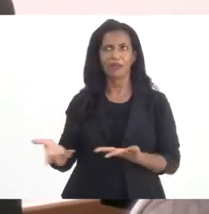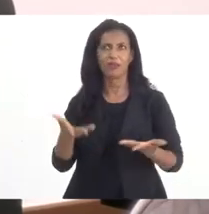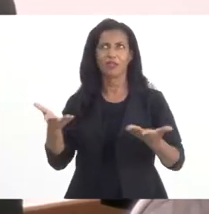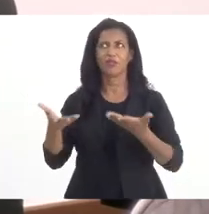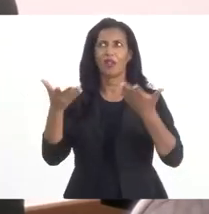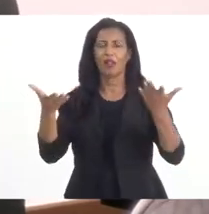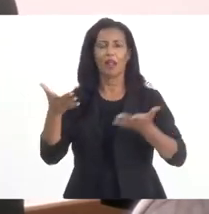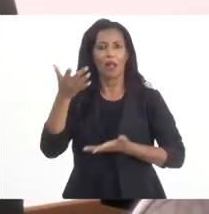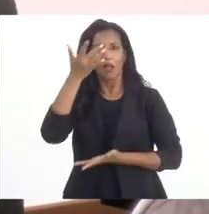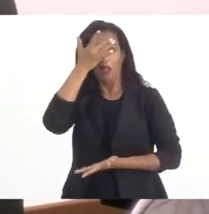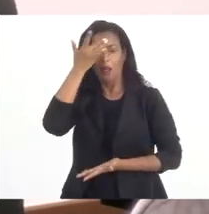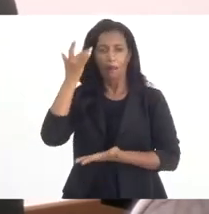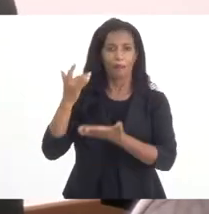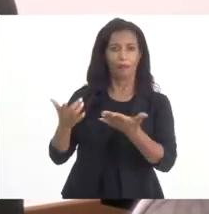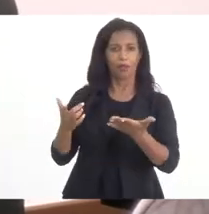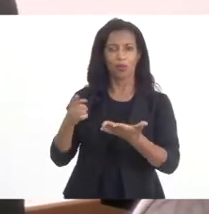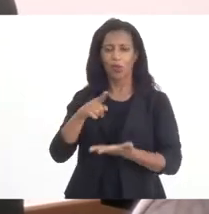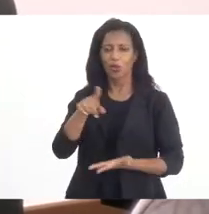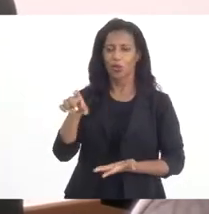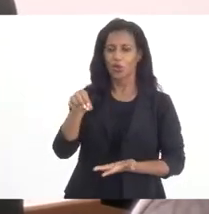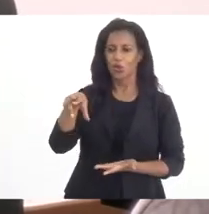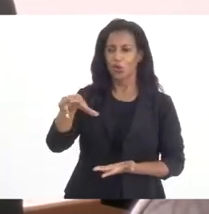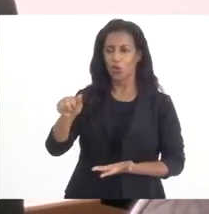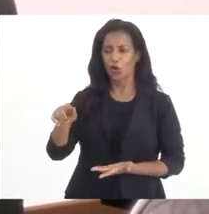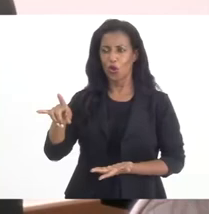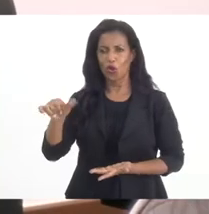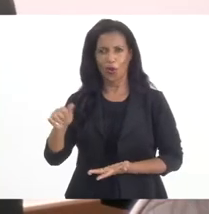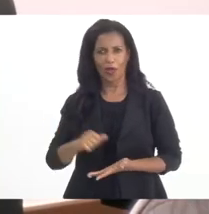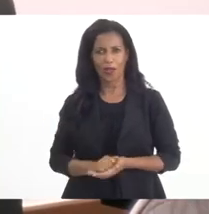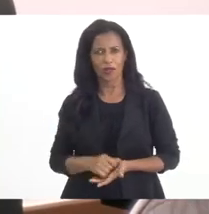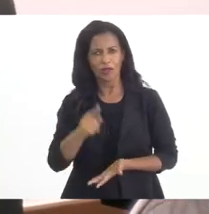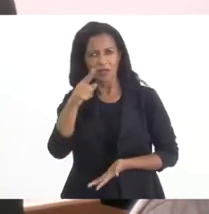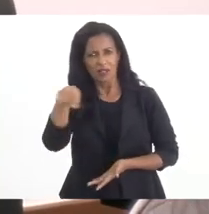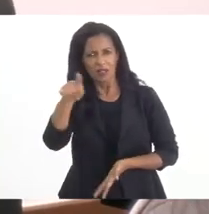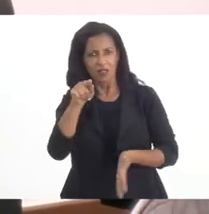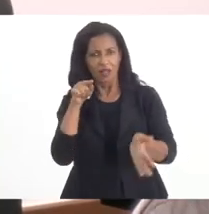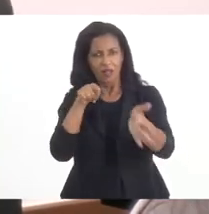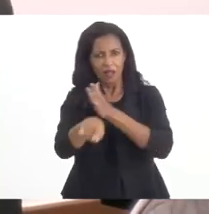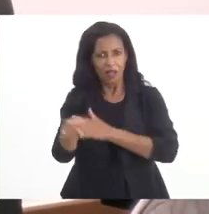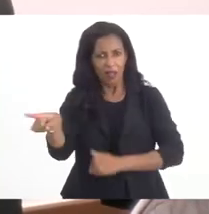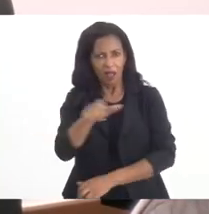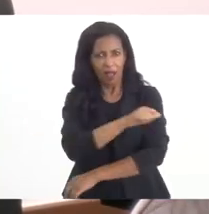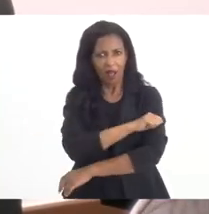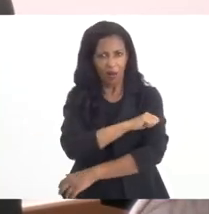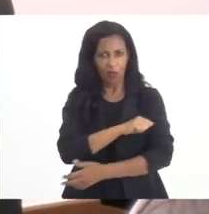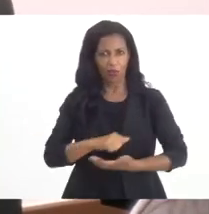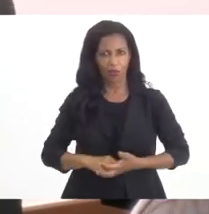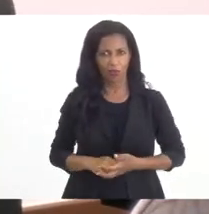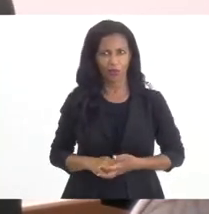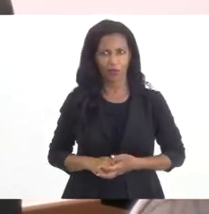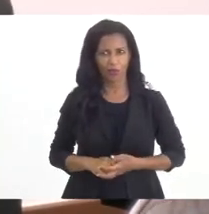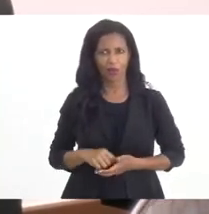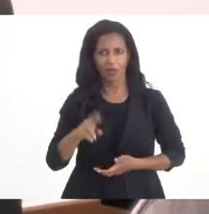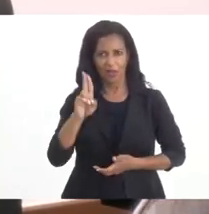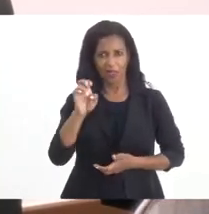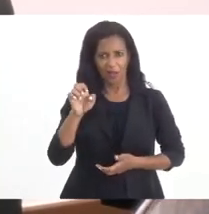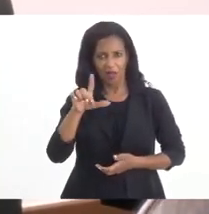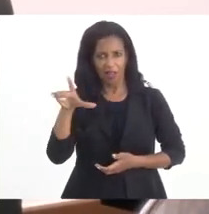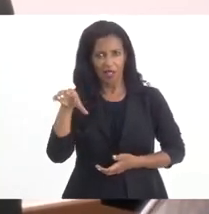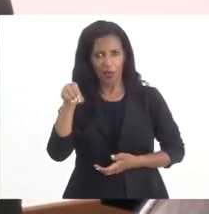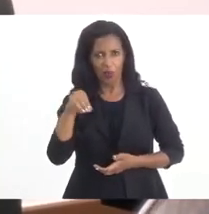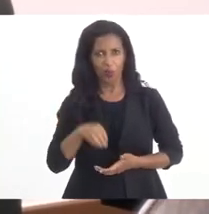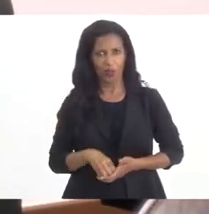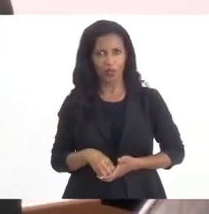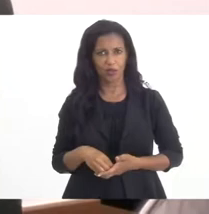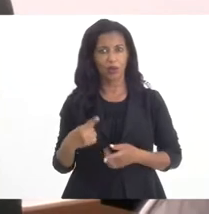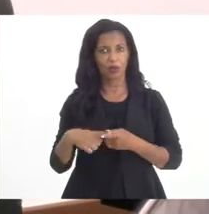o pessoal da Zona Oeste não quer. Vocês, por acaso, perguntaram aos alunos que estão na UESO, porque os